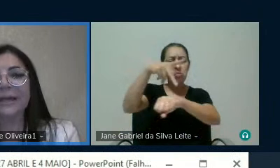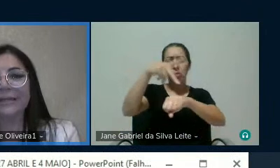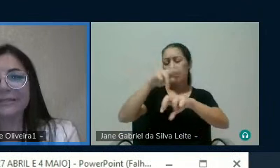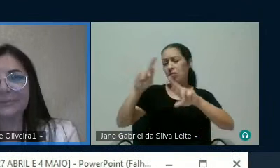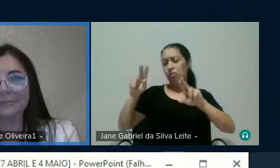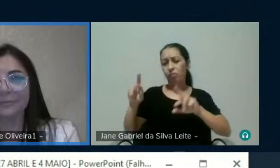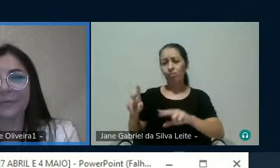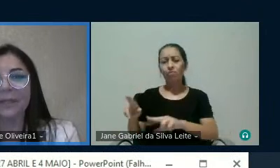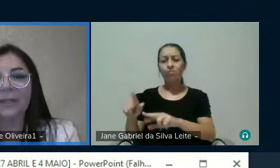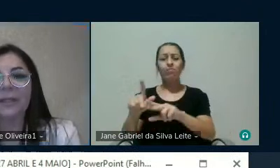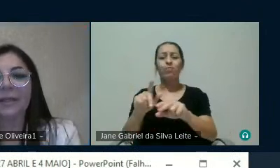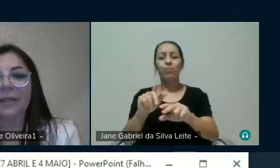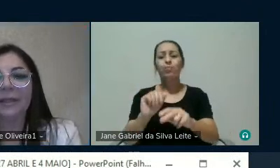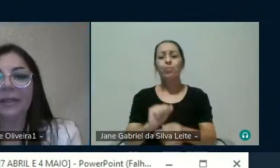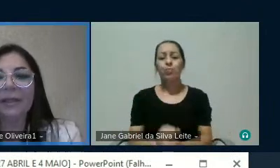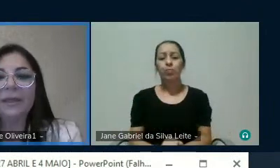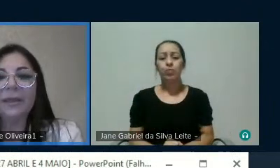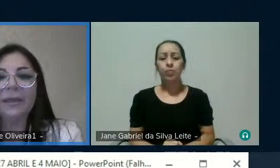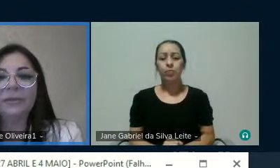língua de sinais.